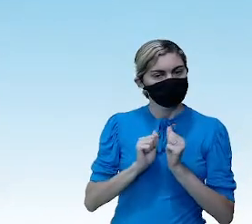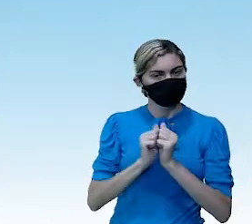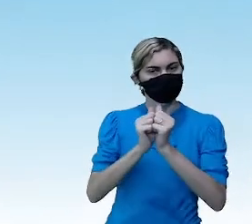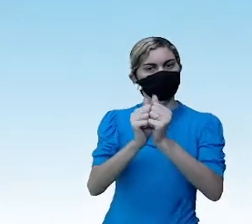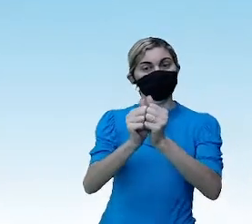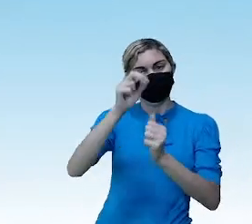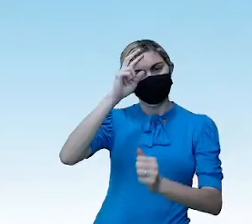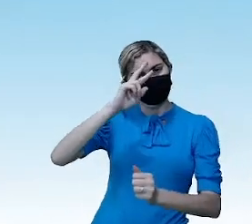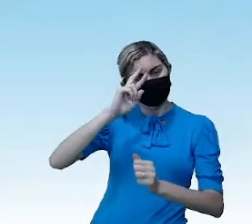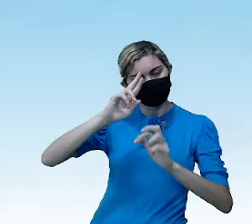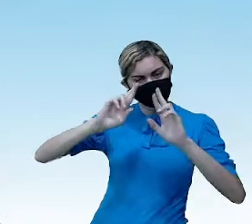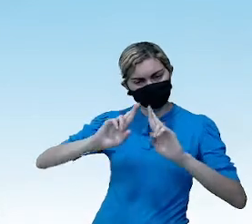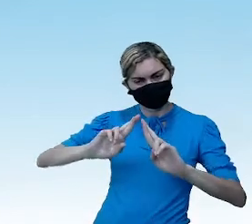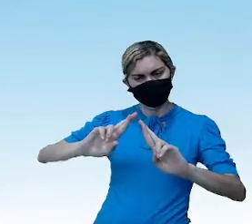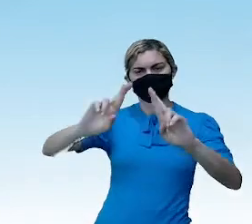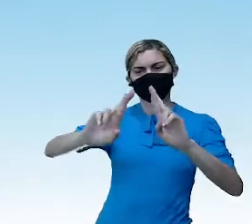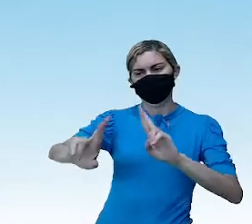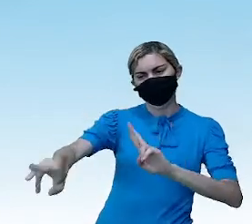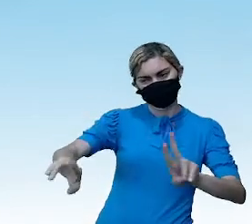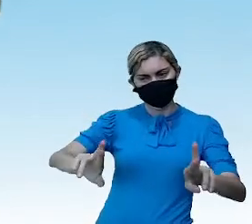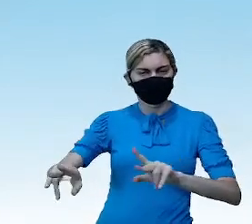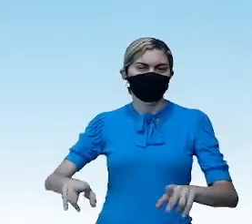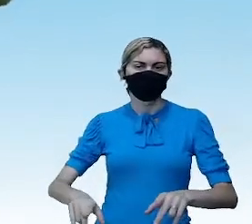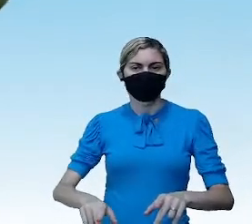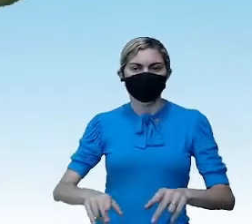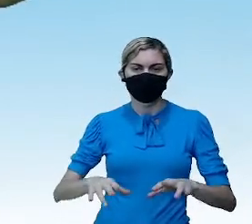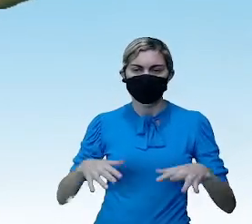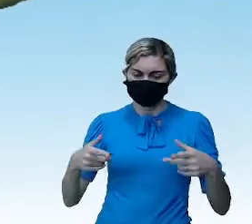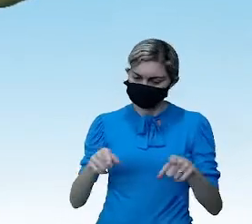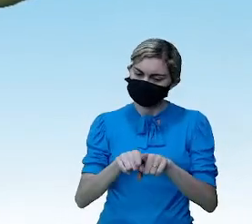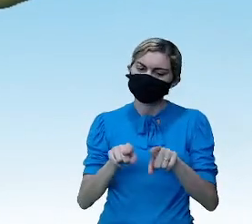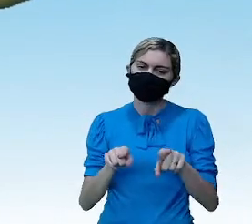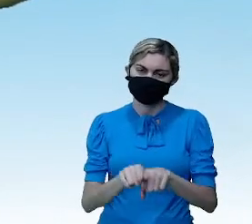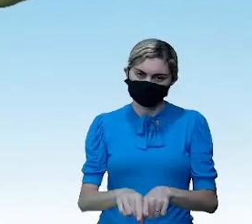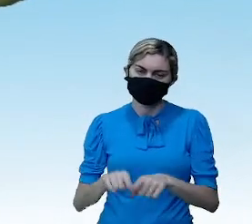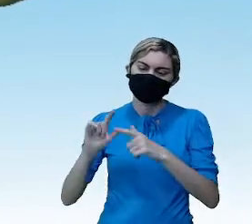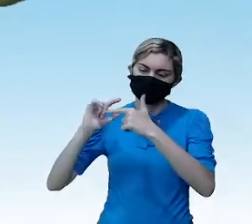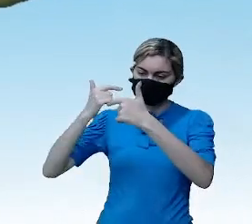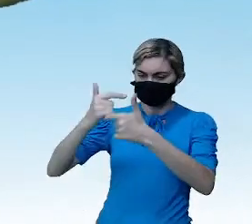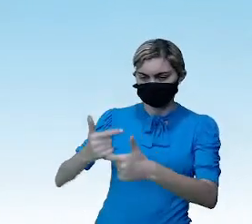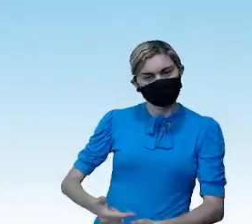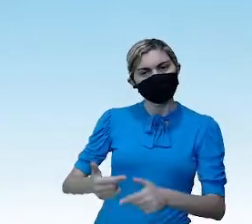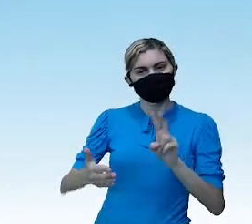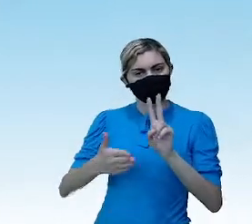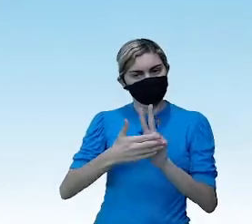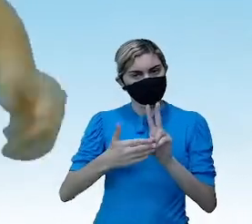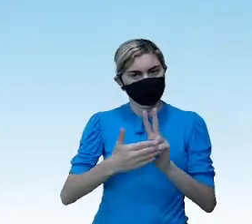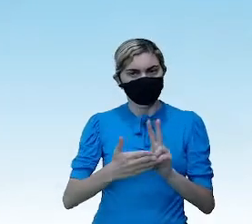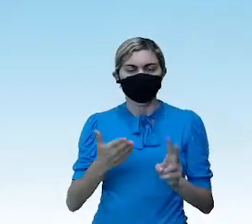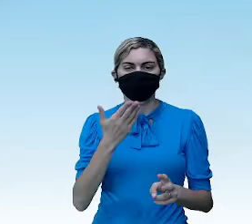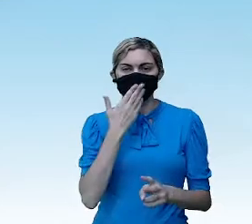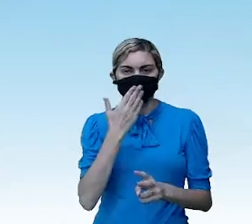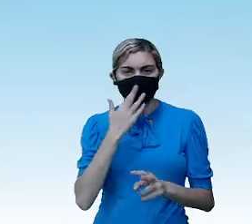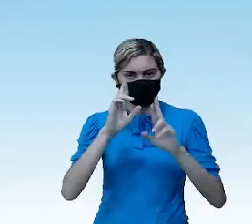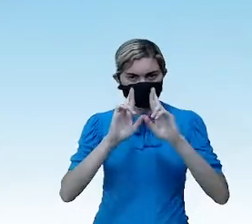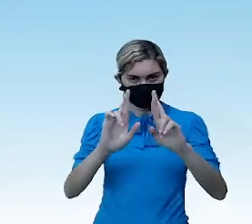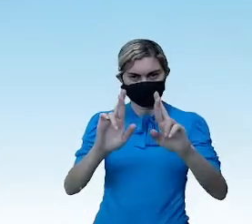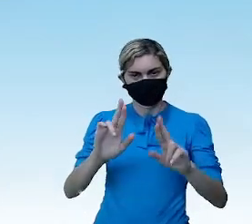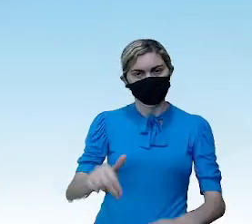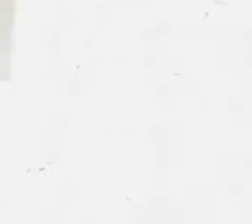Então lembre-se, respeito, pluralidade, também às tradições indígenas. Respeito!